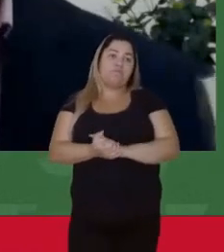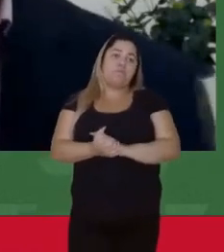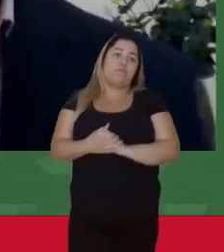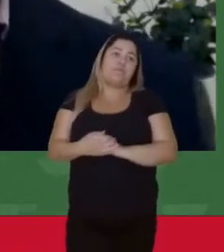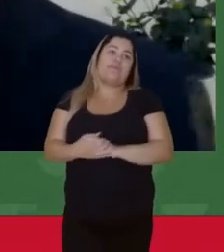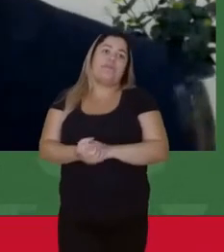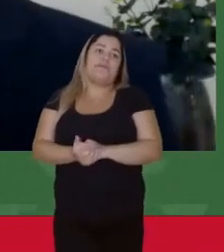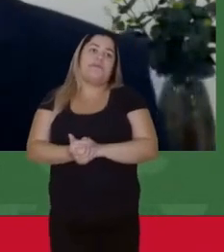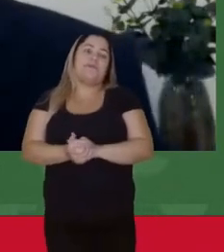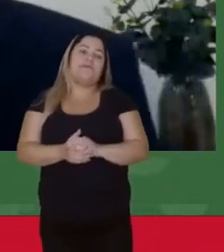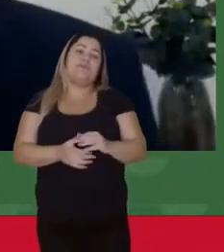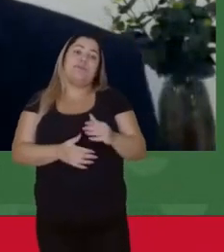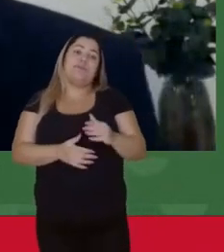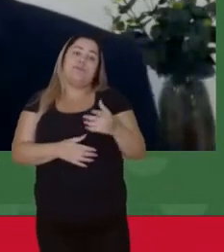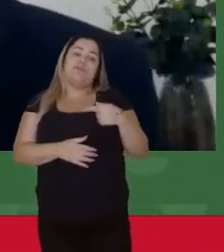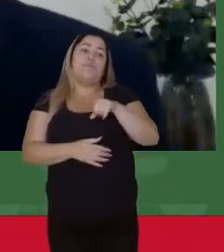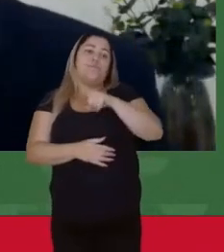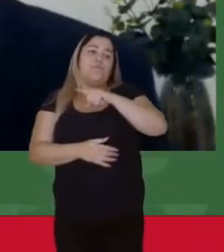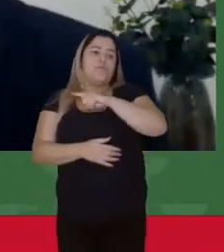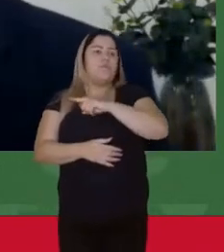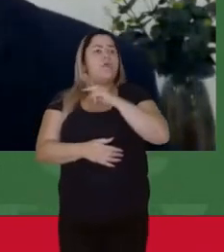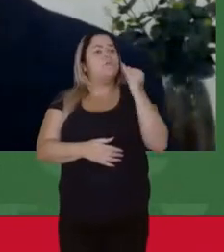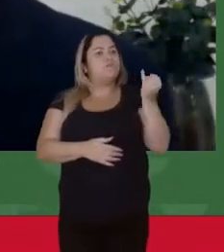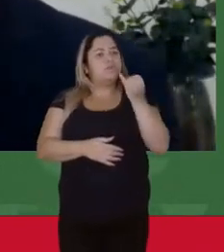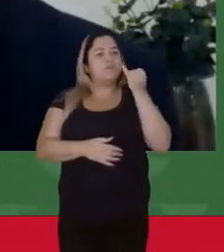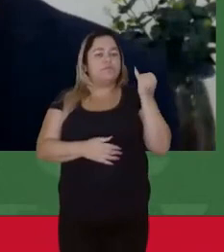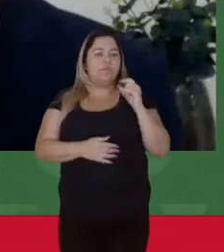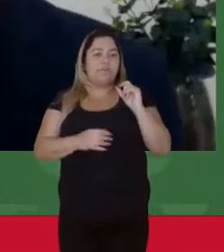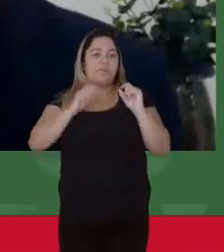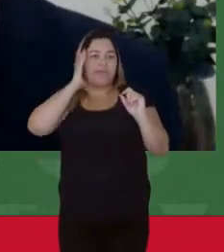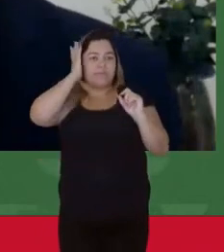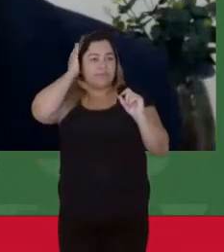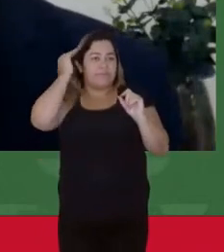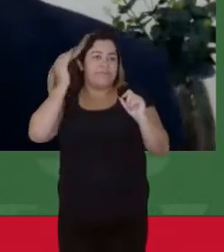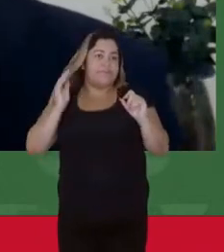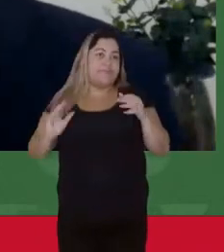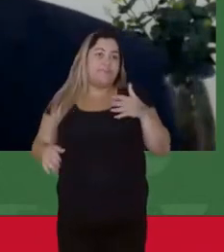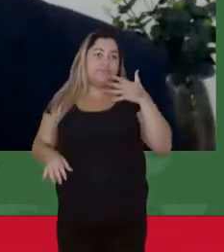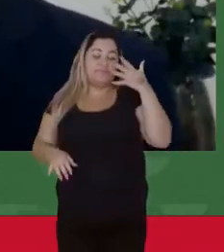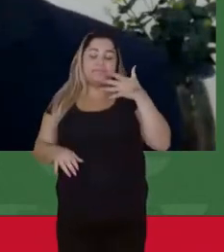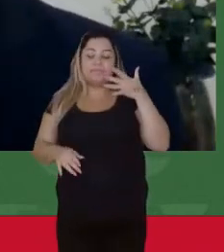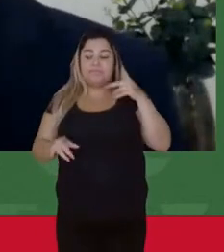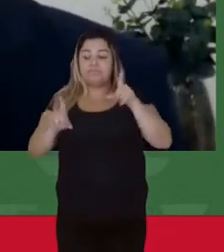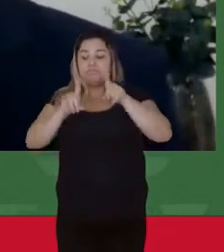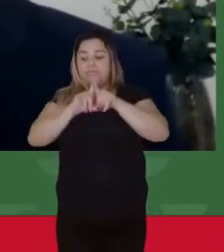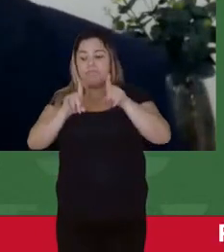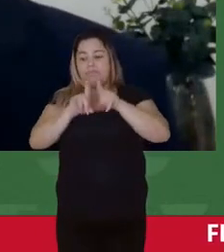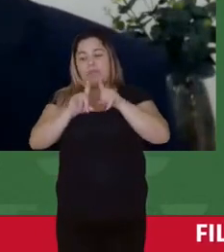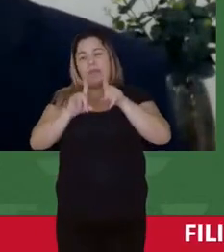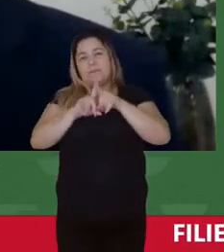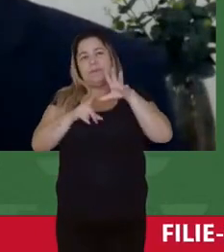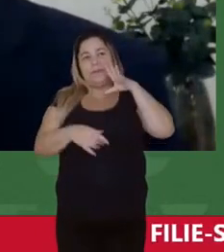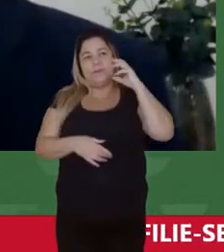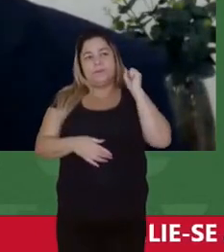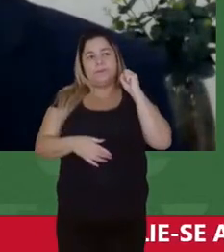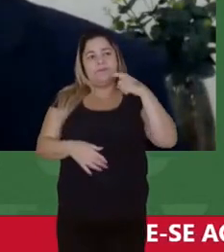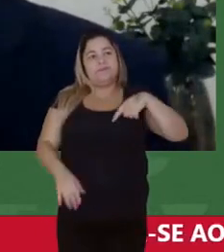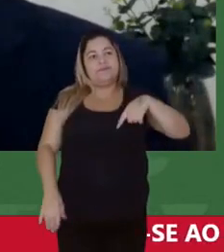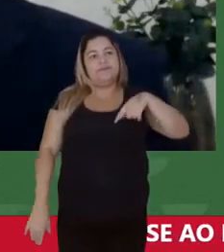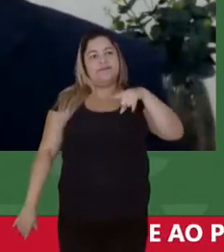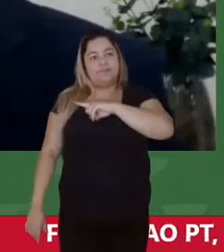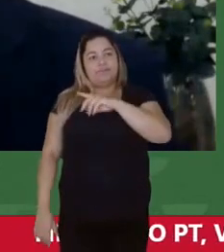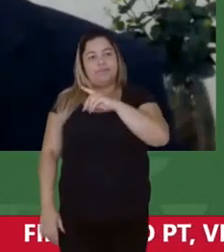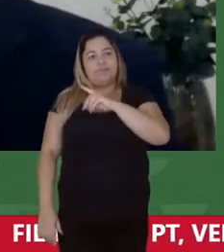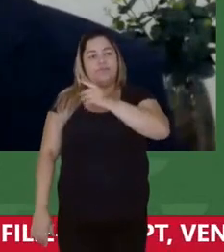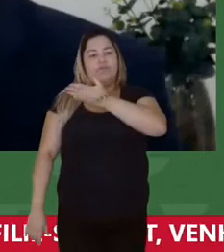racial no nosso partido, né? Então, é muito importante. Quero passar também agora para a gente ouvir nosso